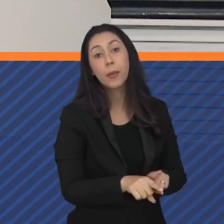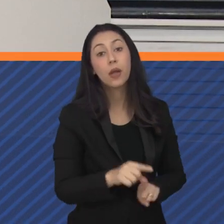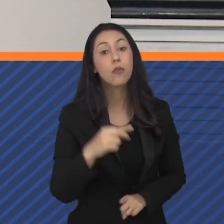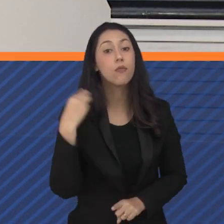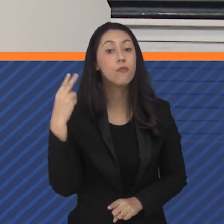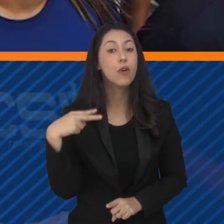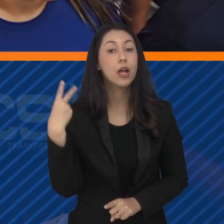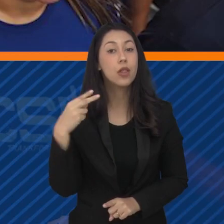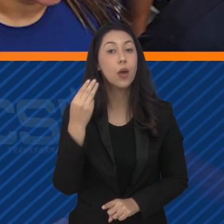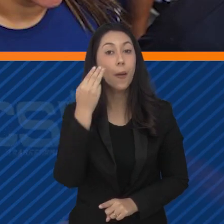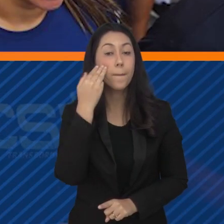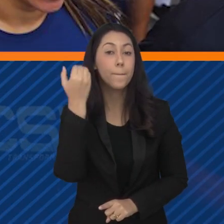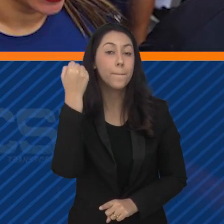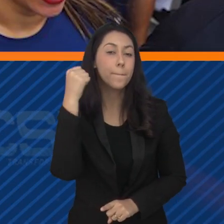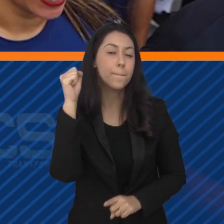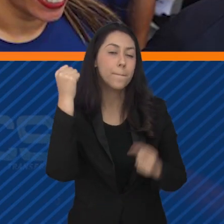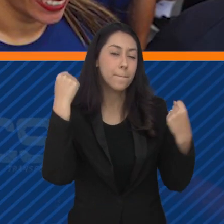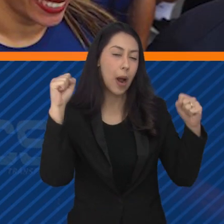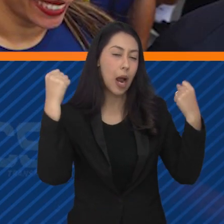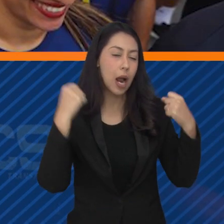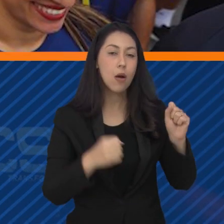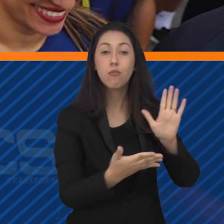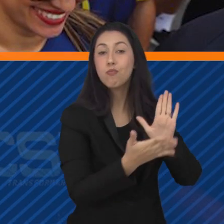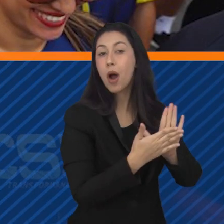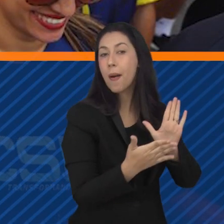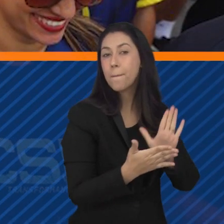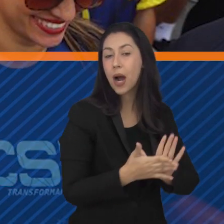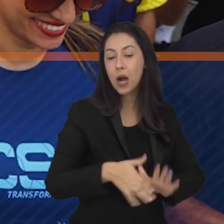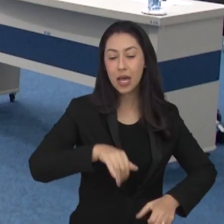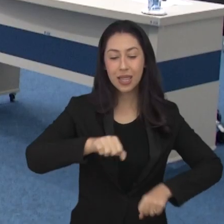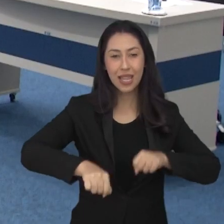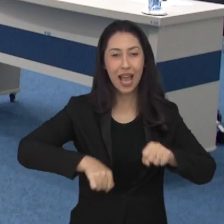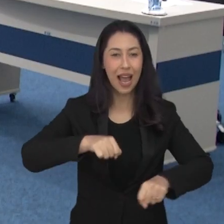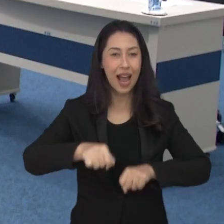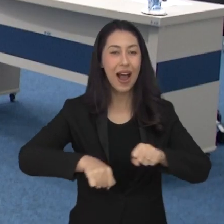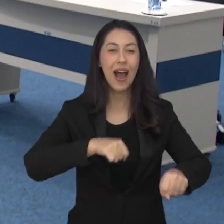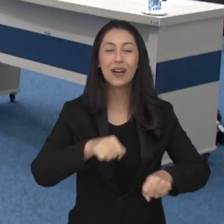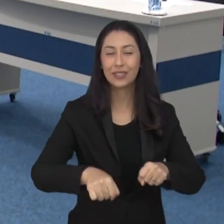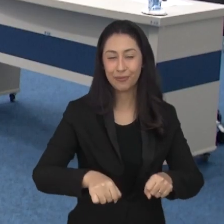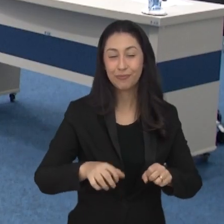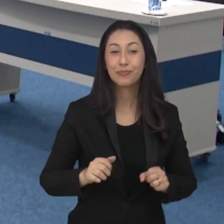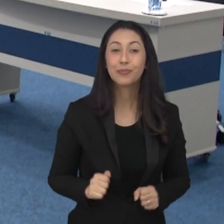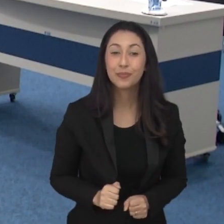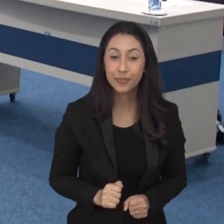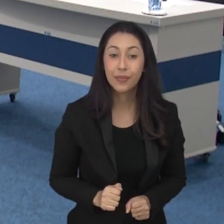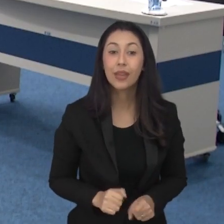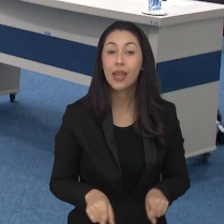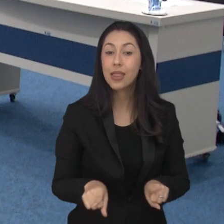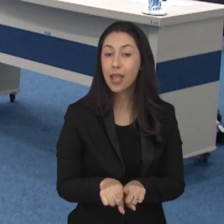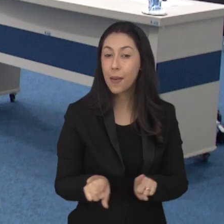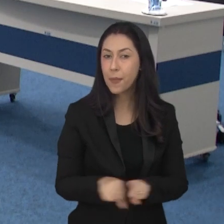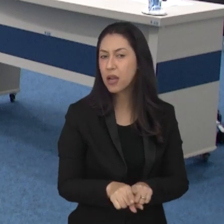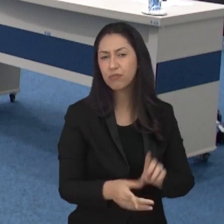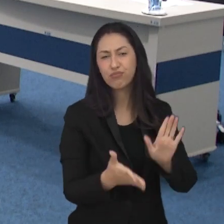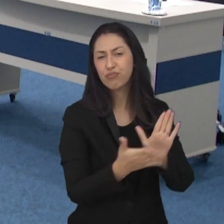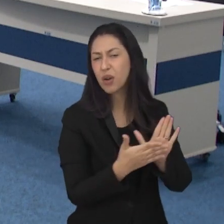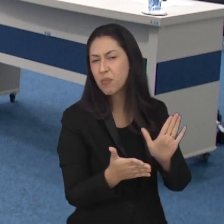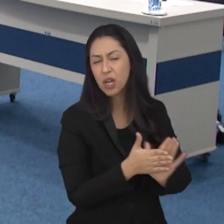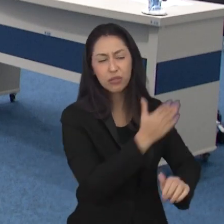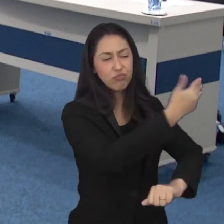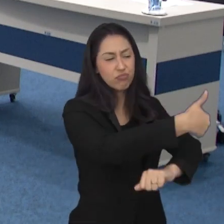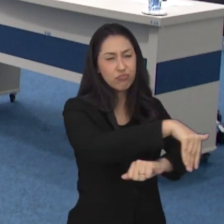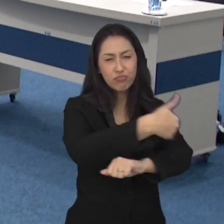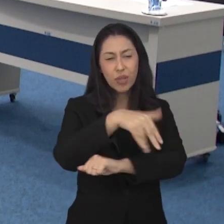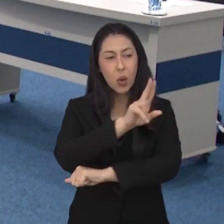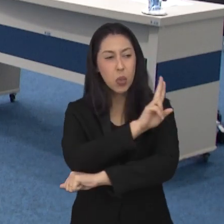da Academia, que visa criar um circuito joseense de corridas de rua. Os vereadores ainda devem apreciar propostas para a denominação